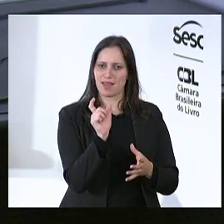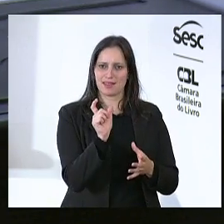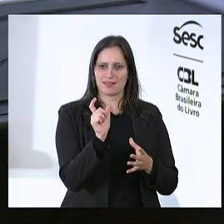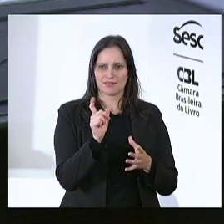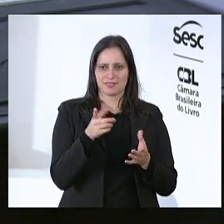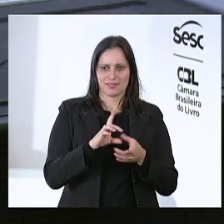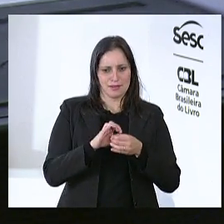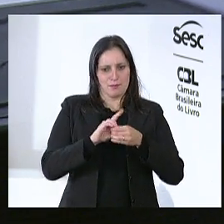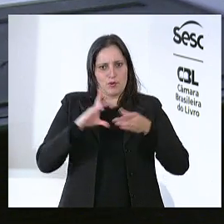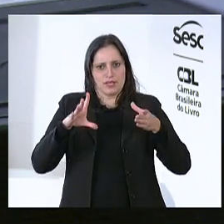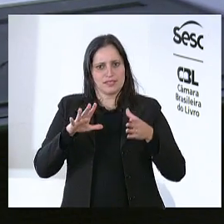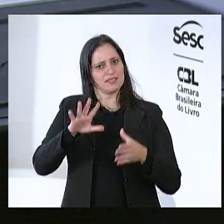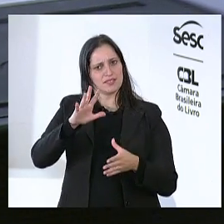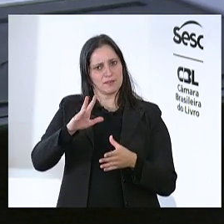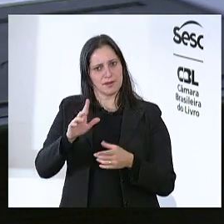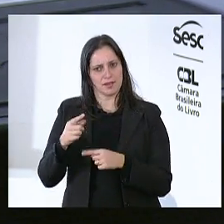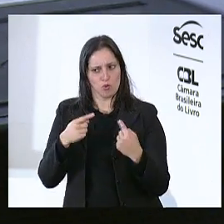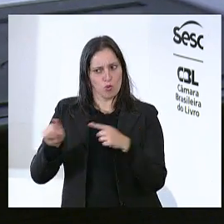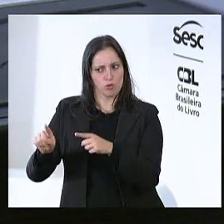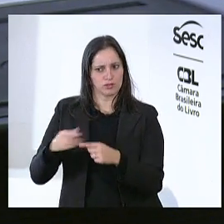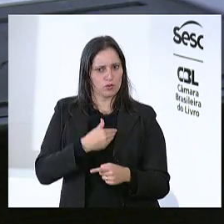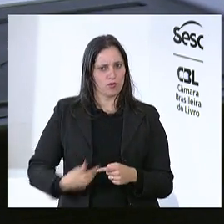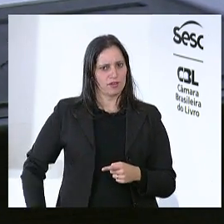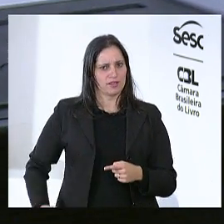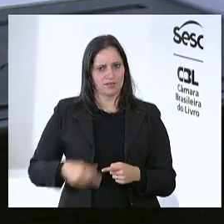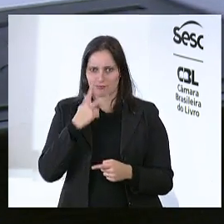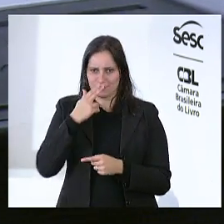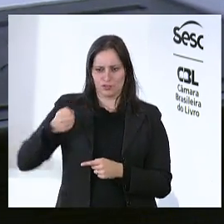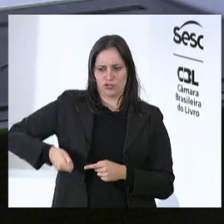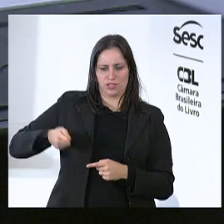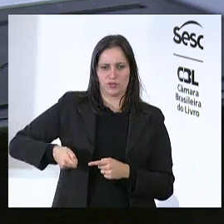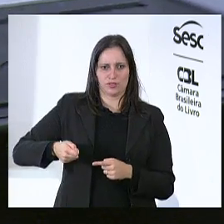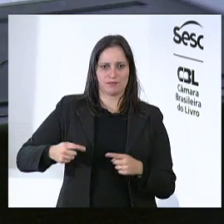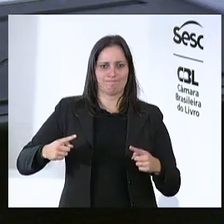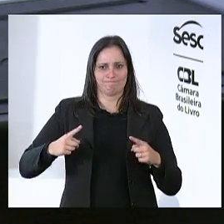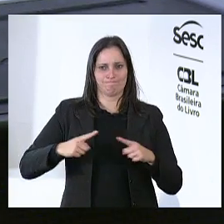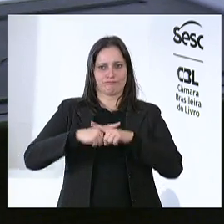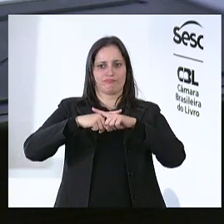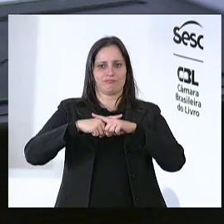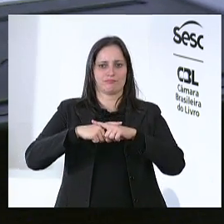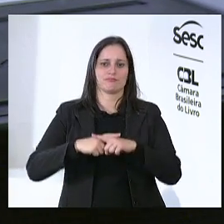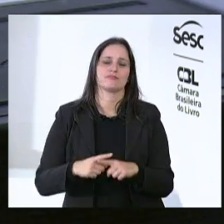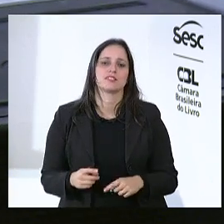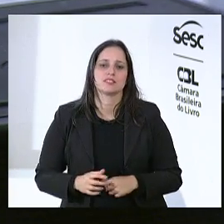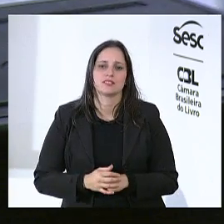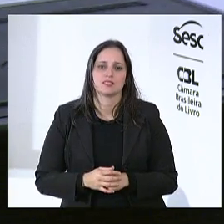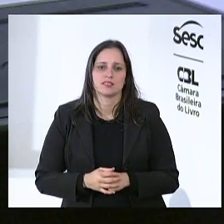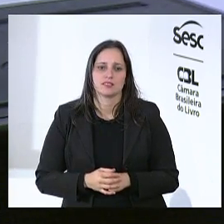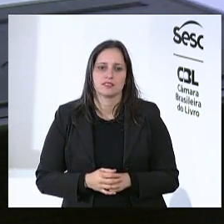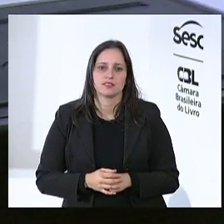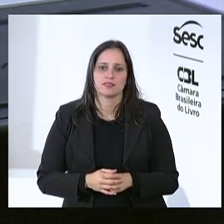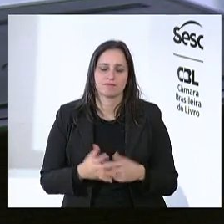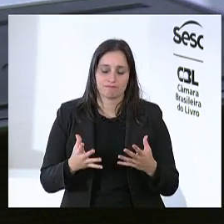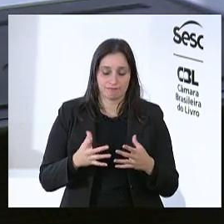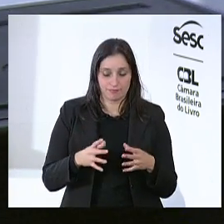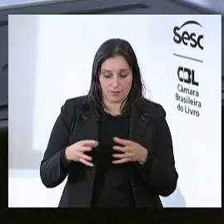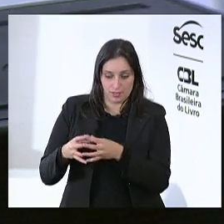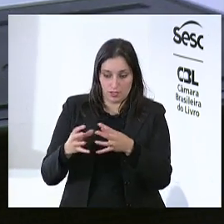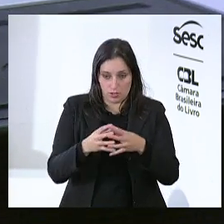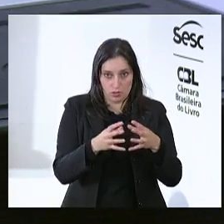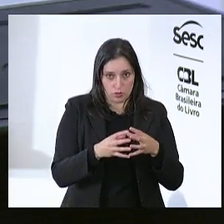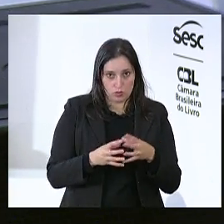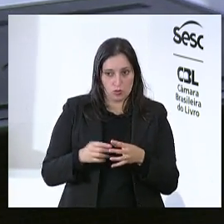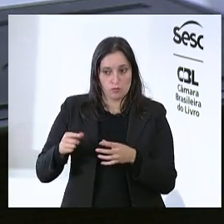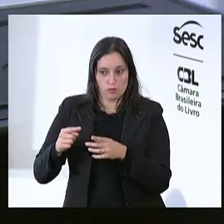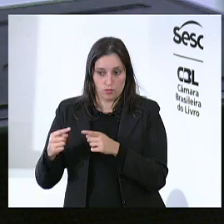Né? E é interessante porque exatamente esses grupos que